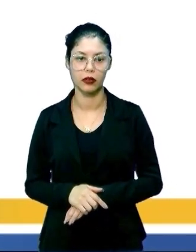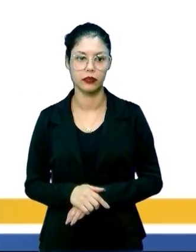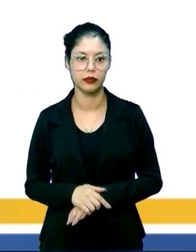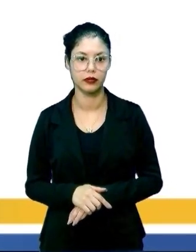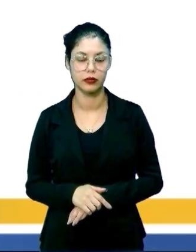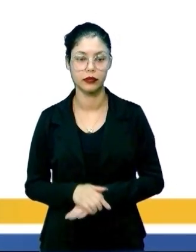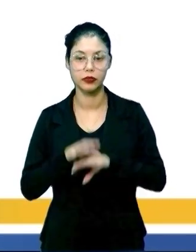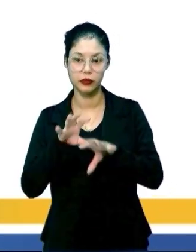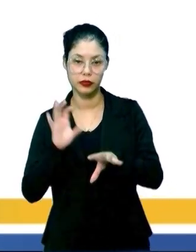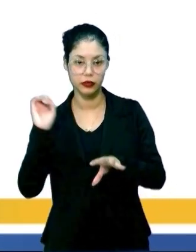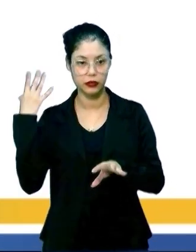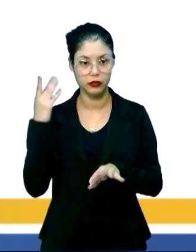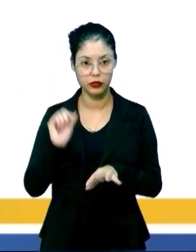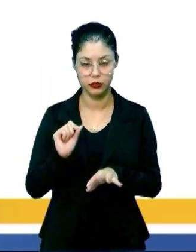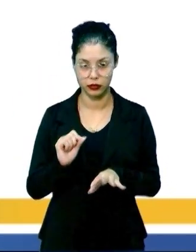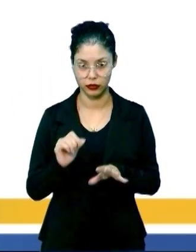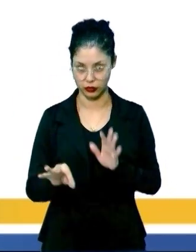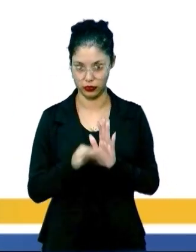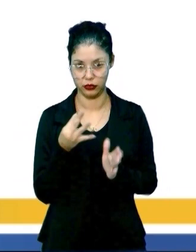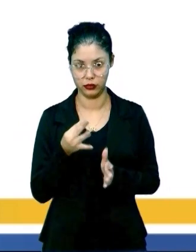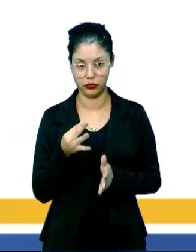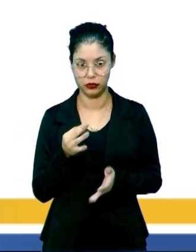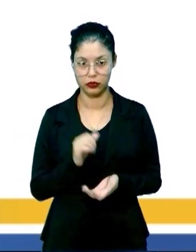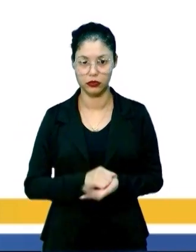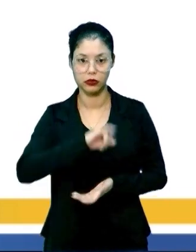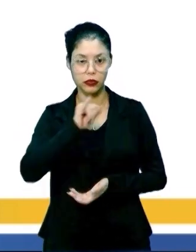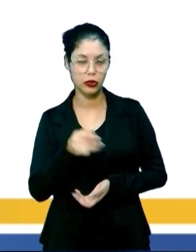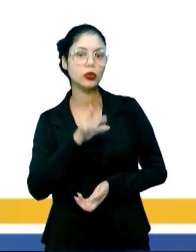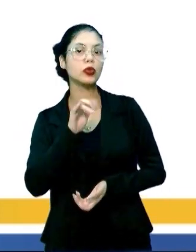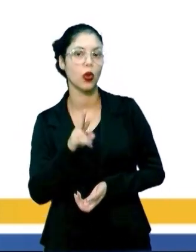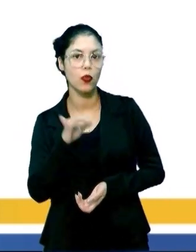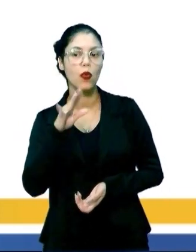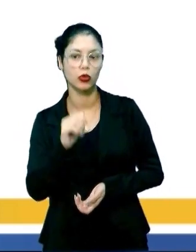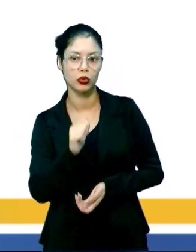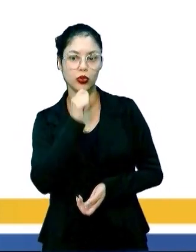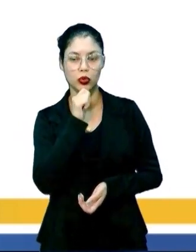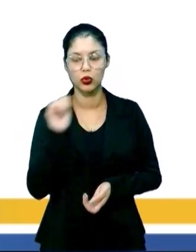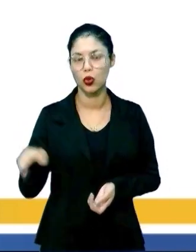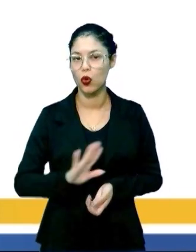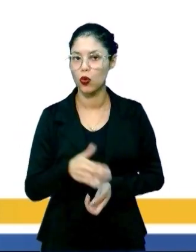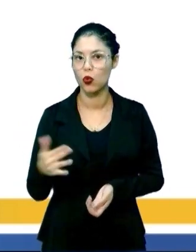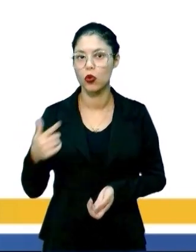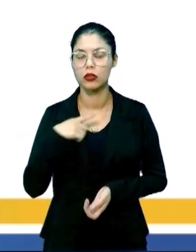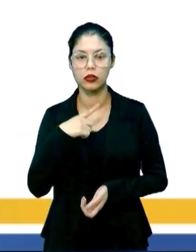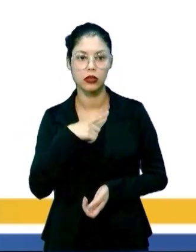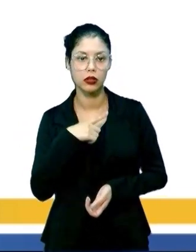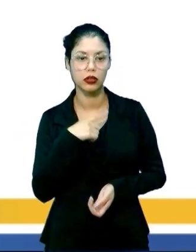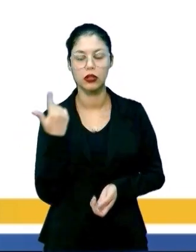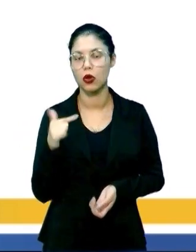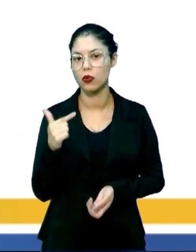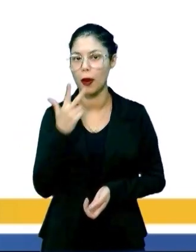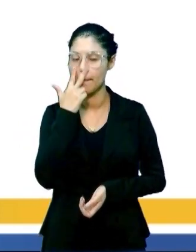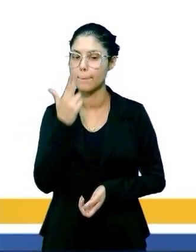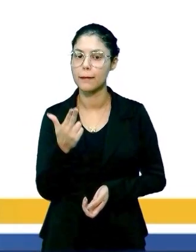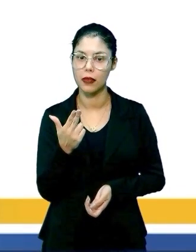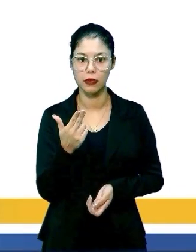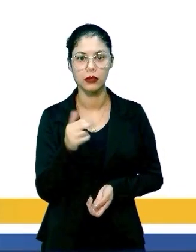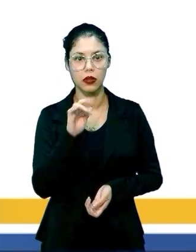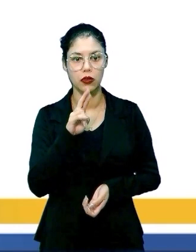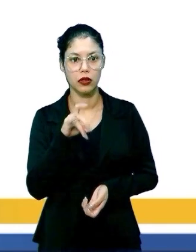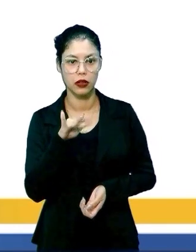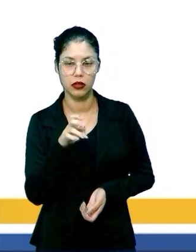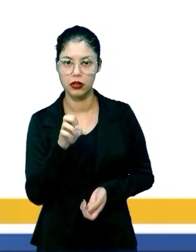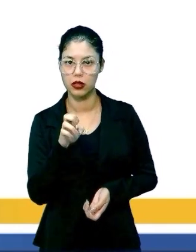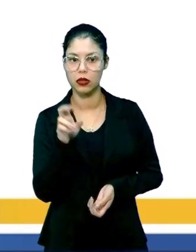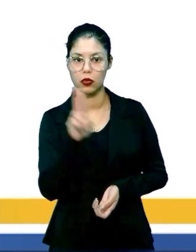lá. Nesse caso aqui, o regime é de juros compostos. Quando não aparece na questão o regime,